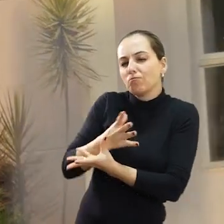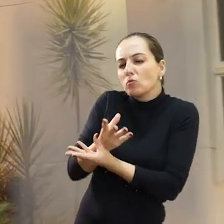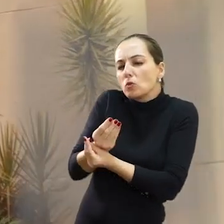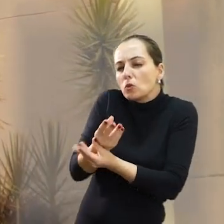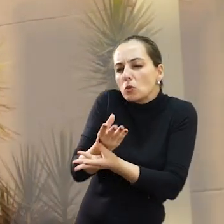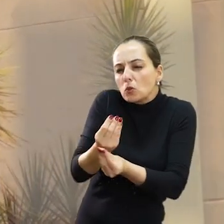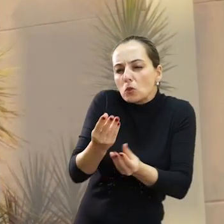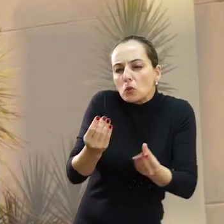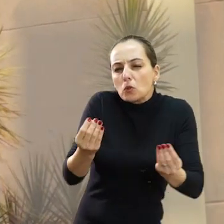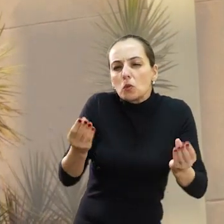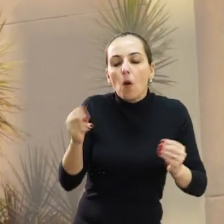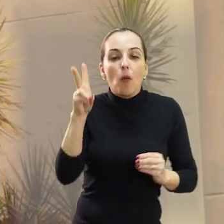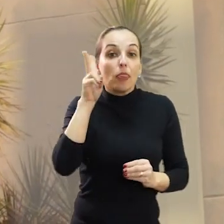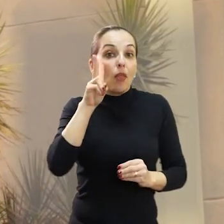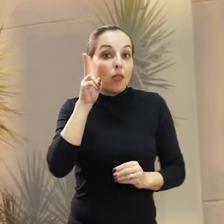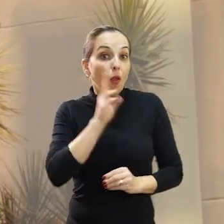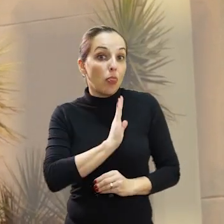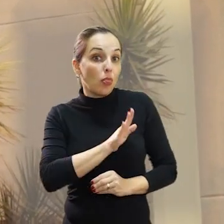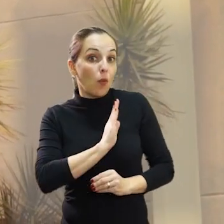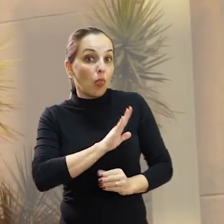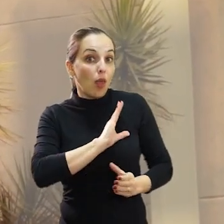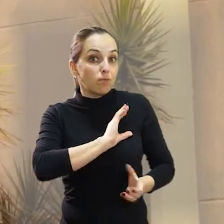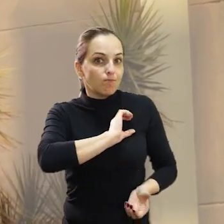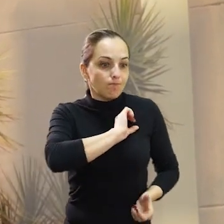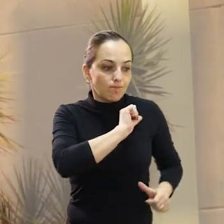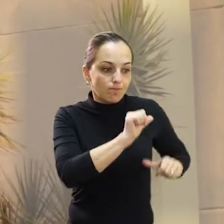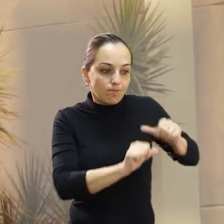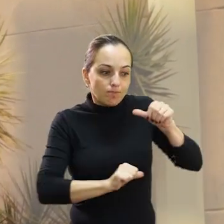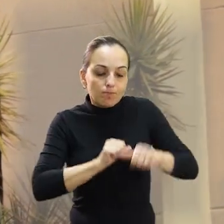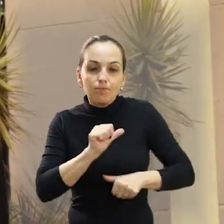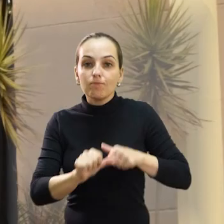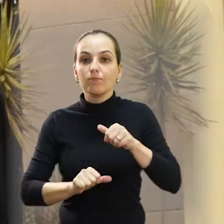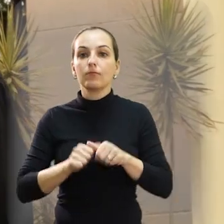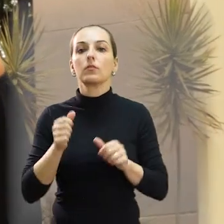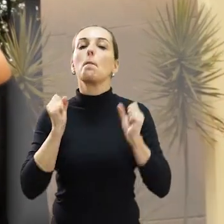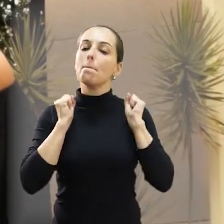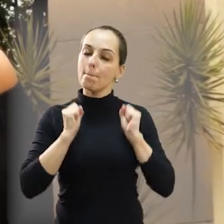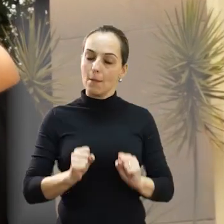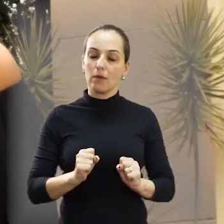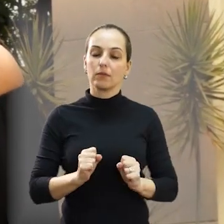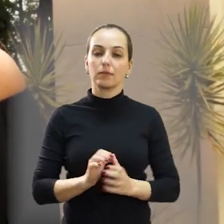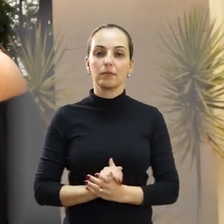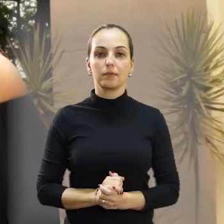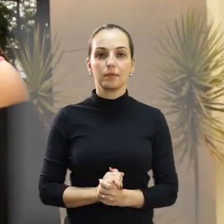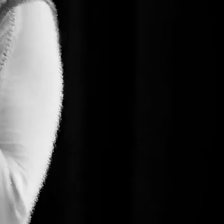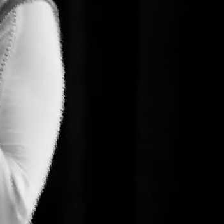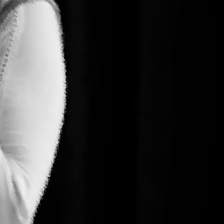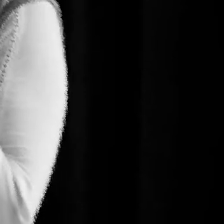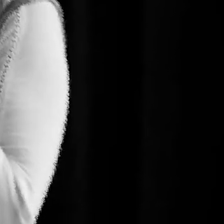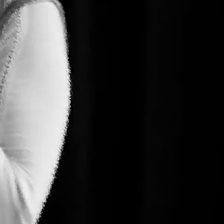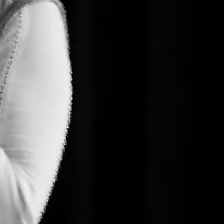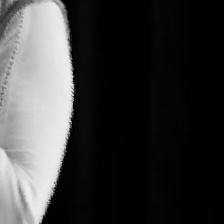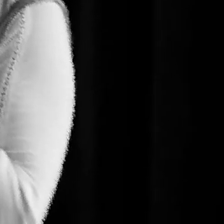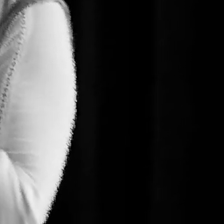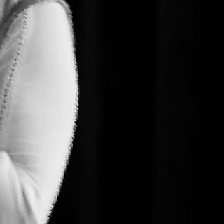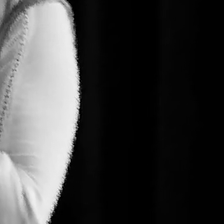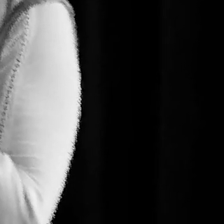suas mãos há muitas histórias. E histórias que podem transformar o coração.